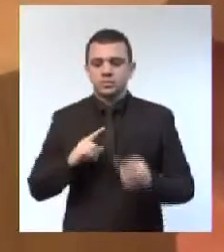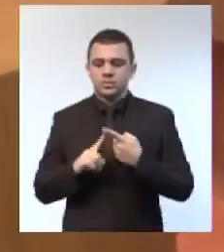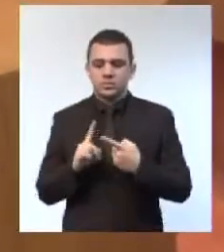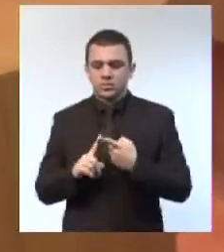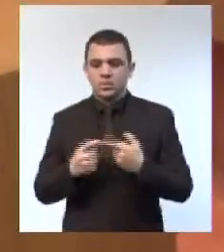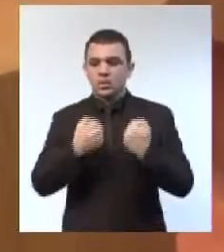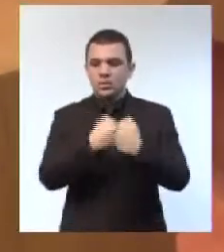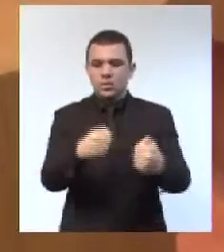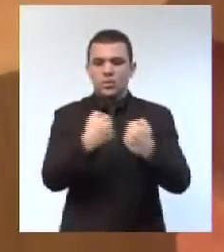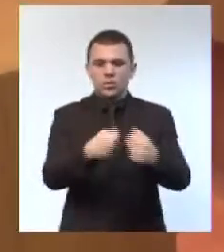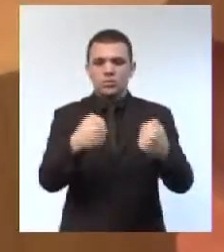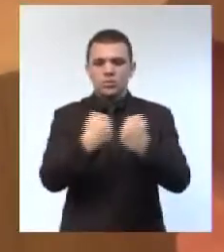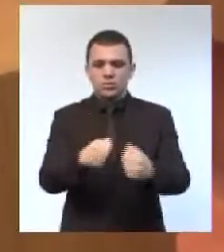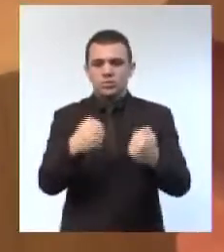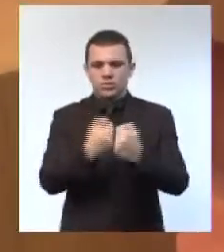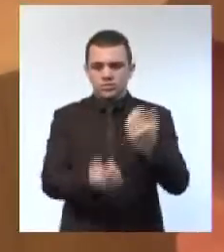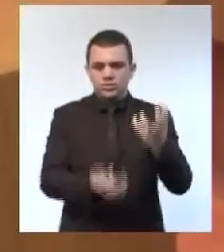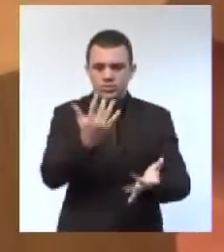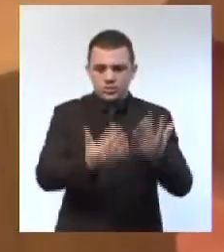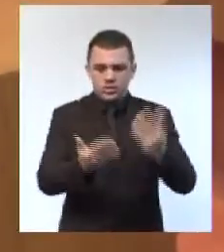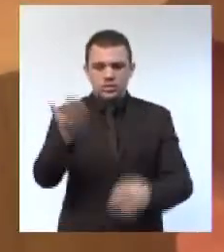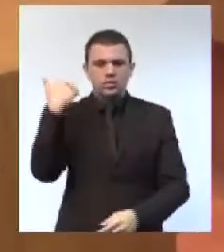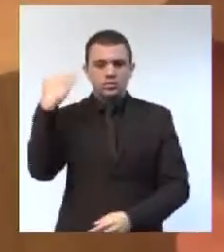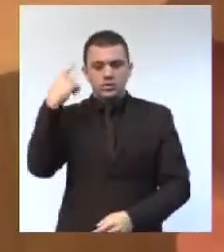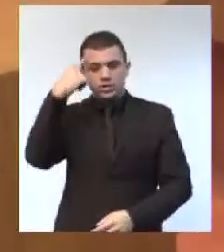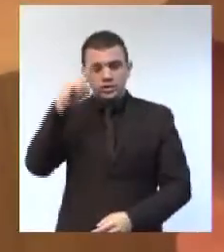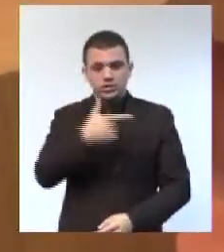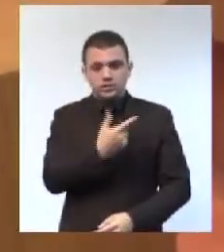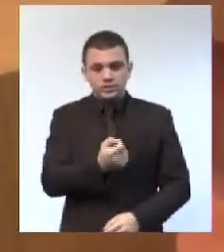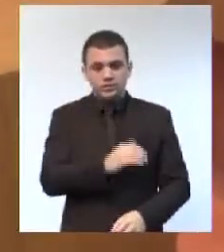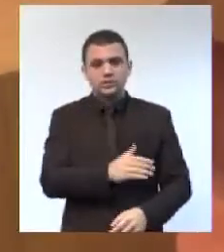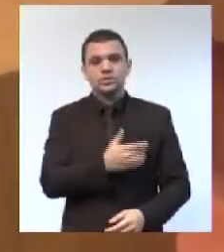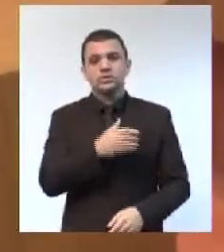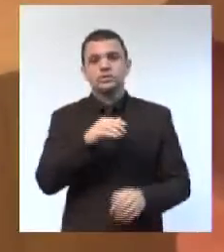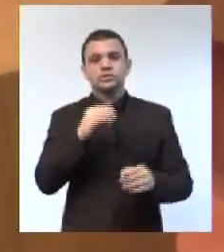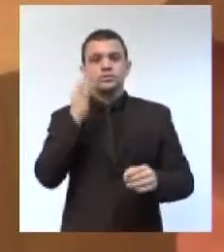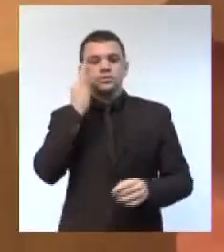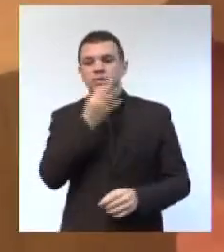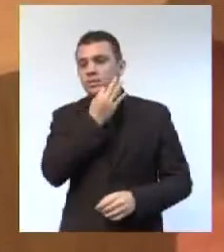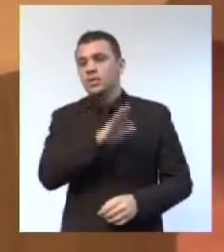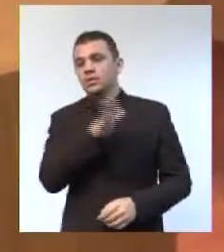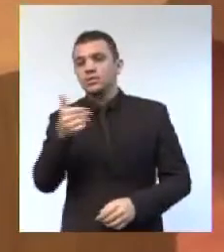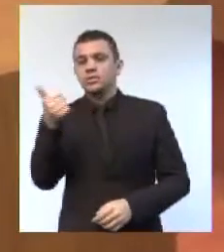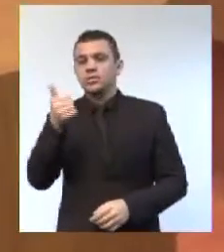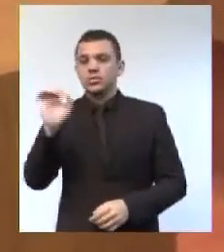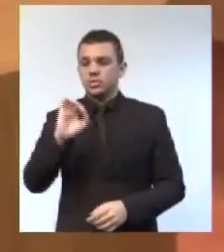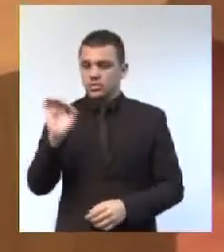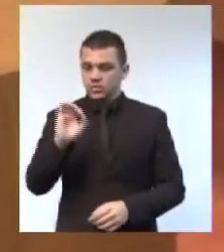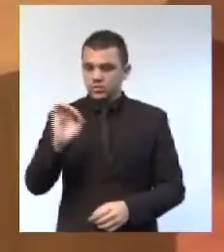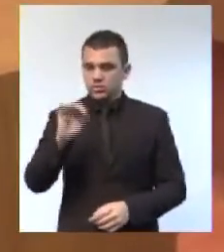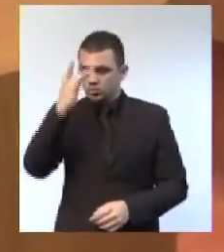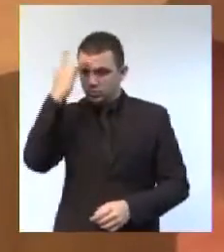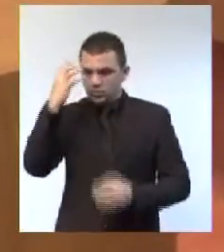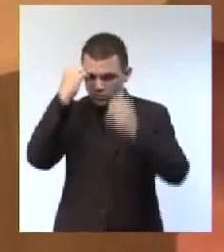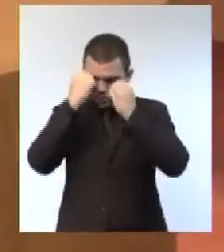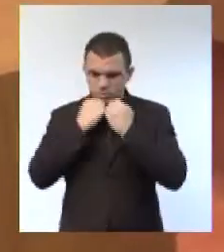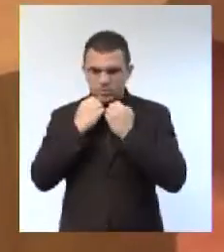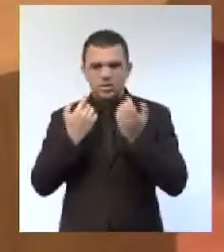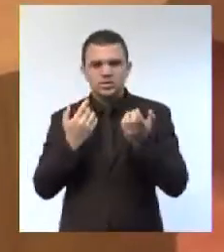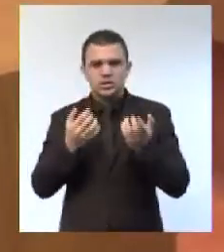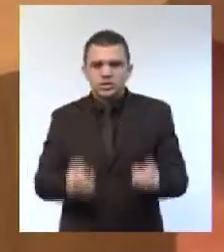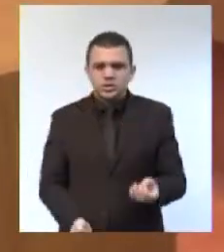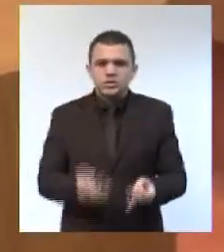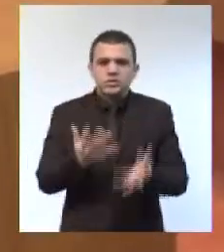ônibus. Entre os dias 20 de setembro e 1º de outubro, criminosos incendiaram 18 veículos em São